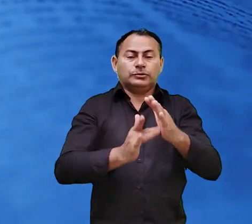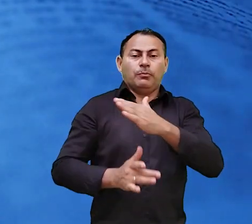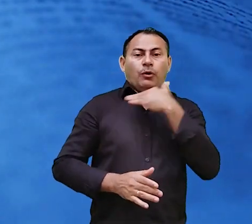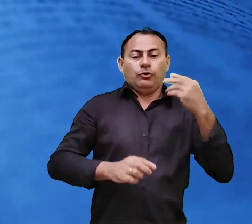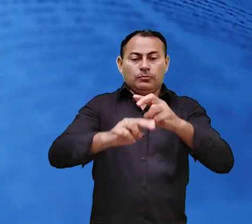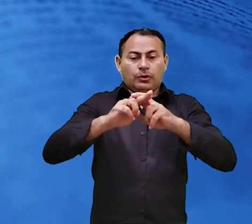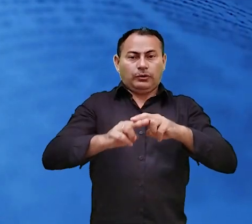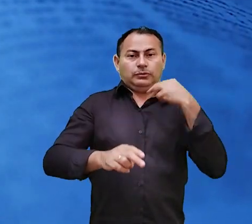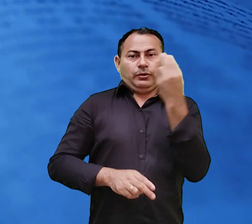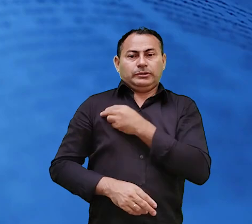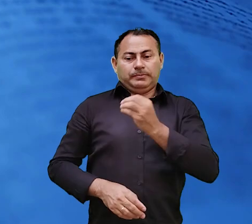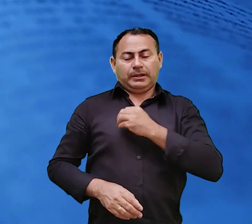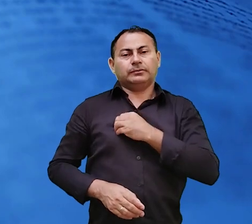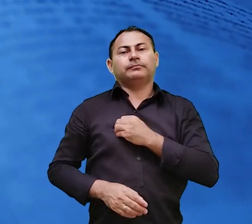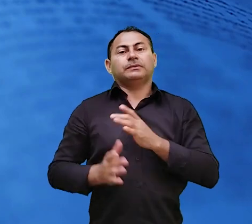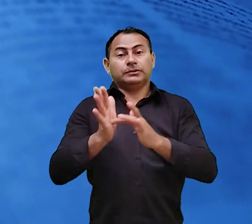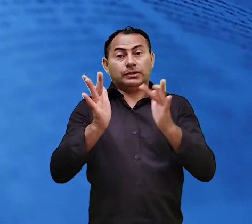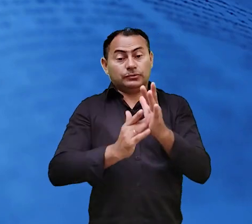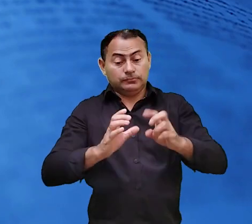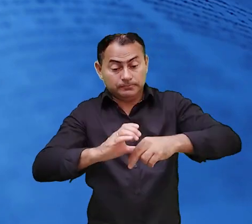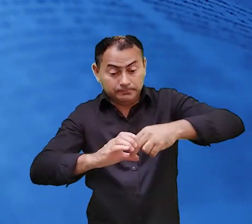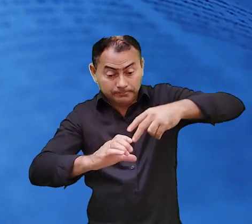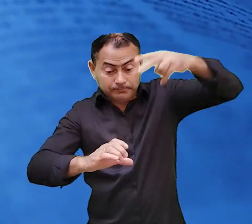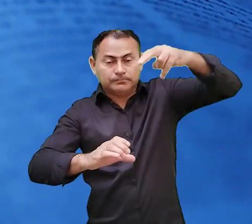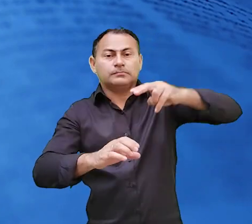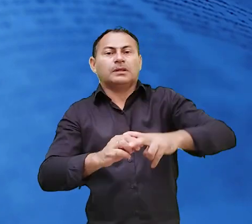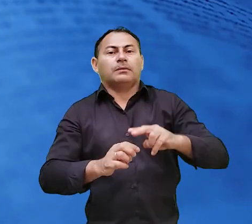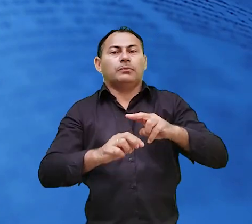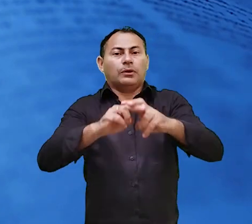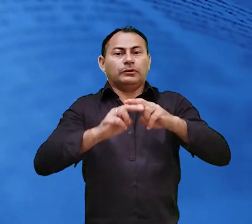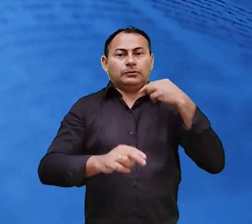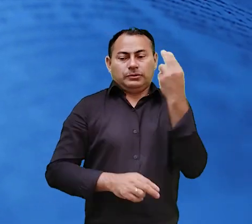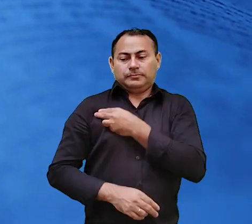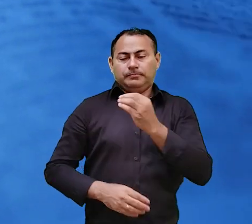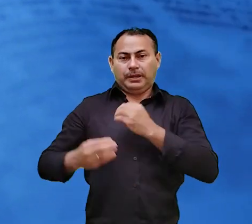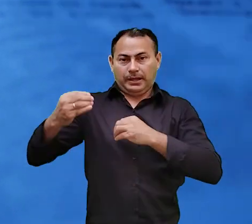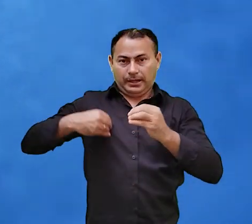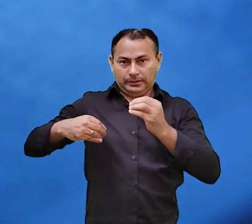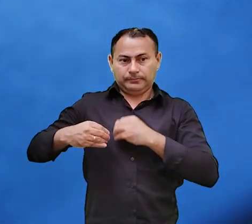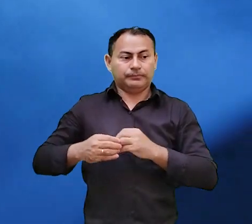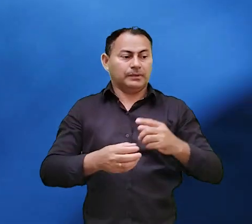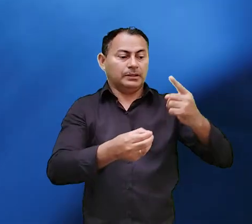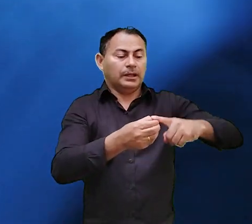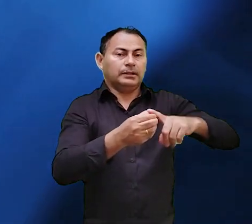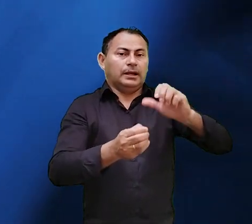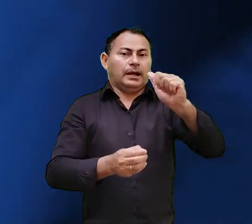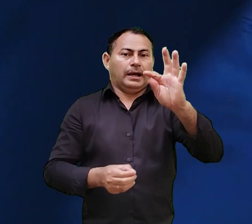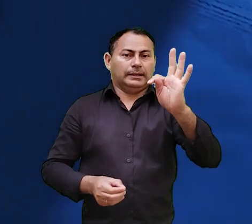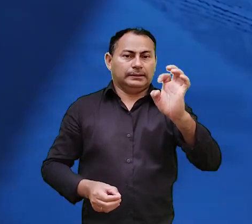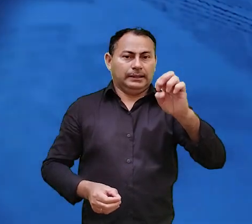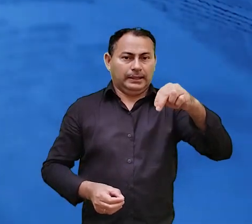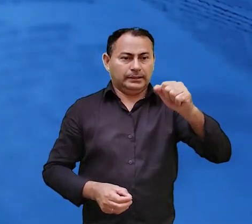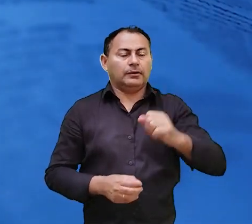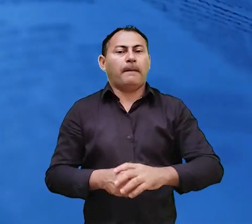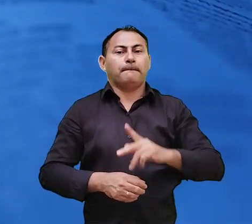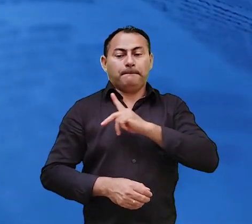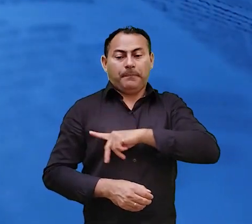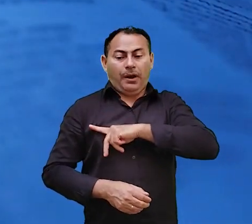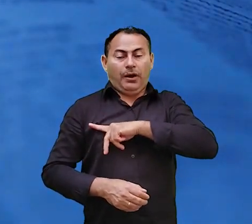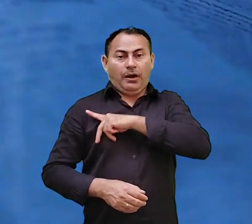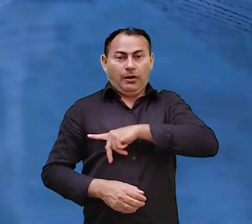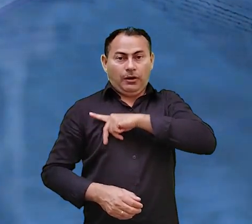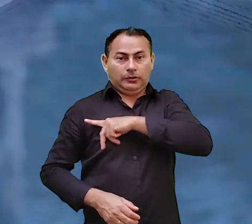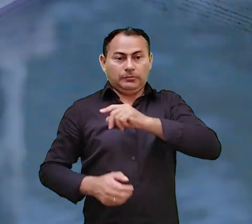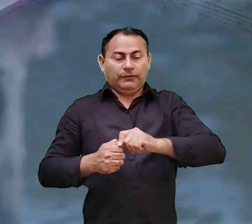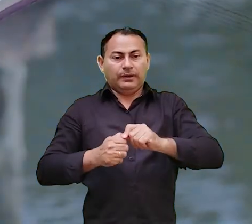pelos nossos pecados, Jesus Cristo ressurgiu da morte pelos nossos pecados. Em Atenas, Paulo tentou